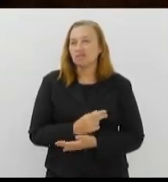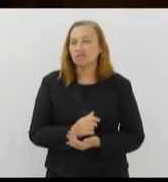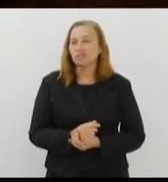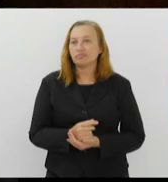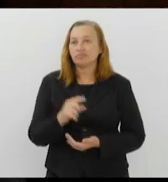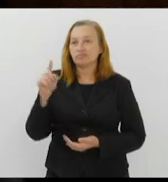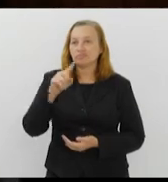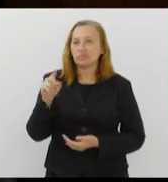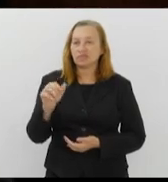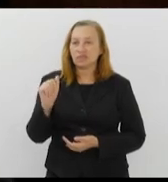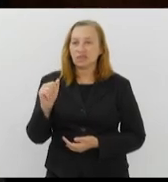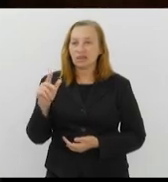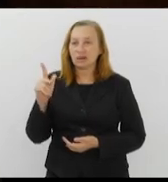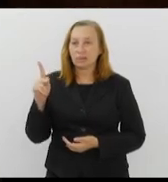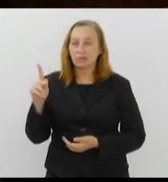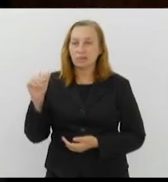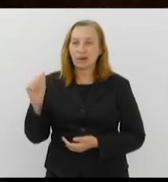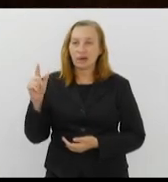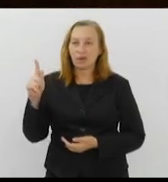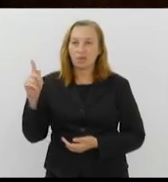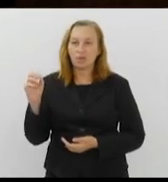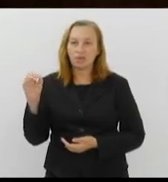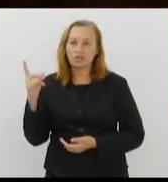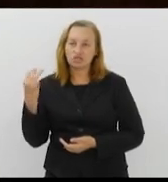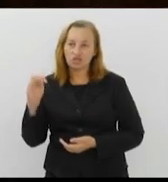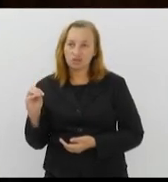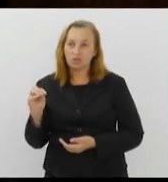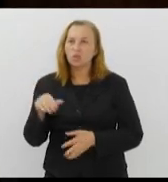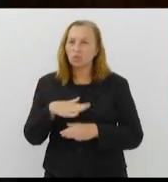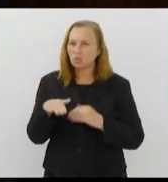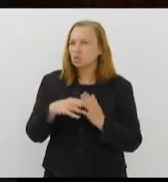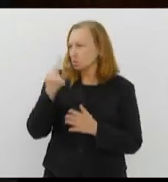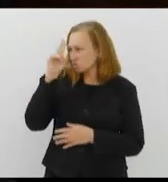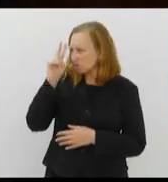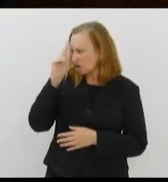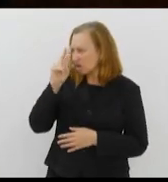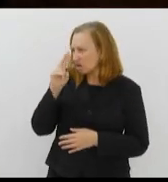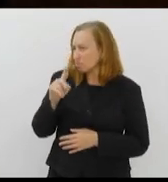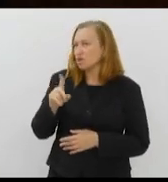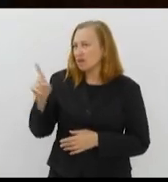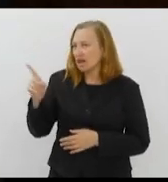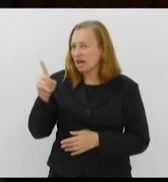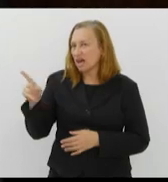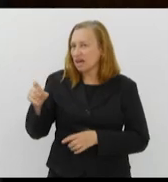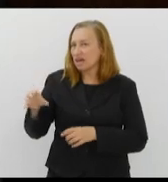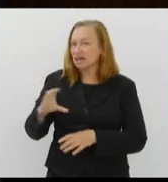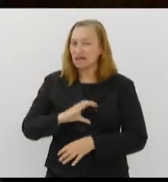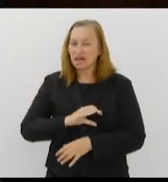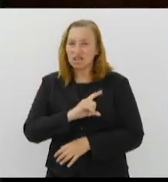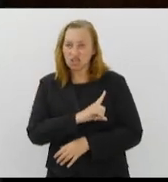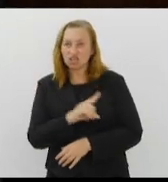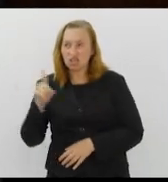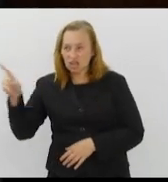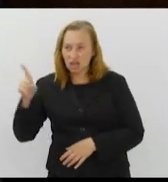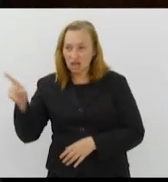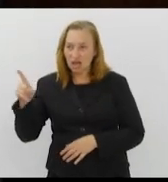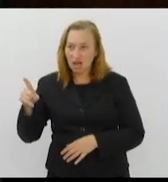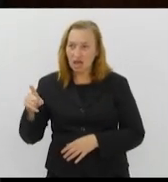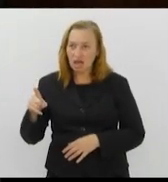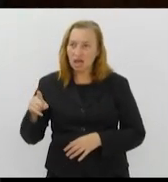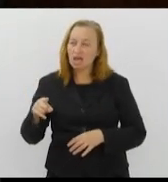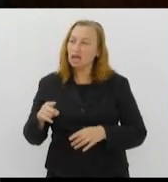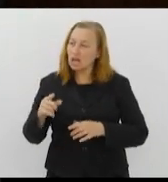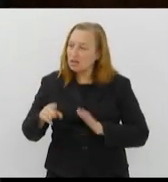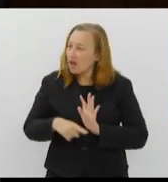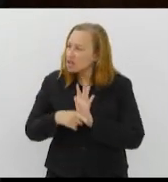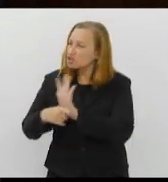Pagodinho, ele, todo mundo lembra, no tempo das enchentes lá em Caxias, naquelas áreas lá, ele entra num triciclo e